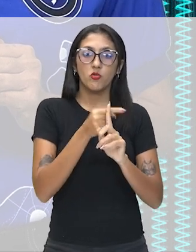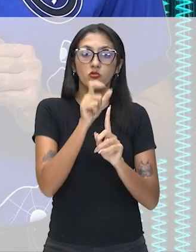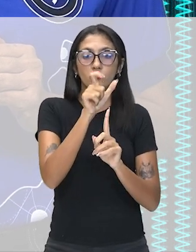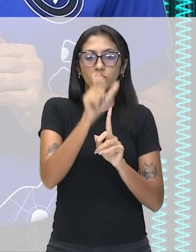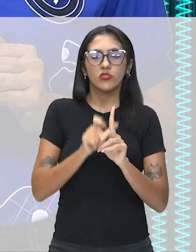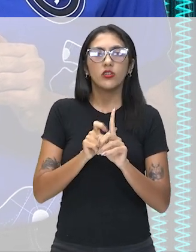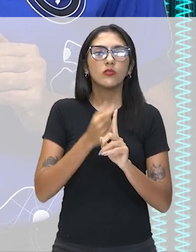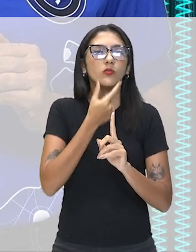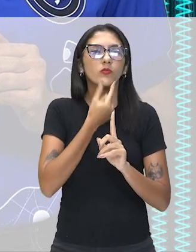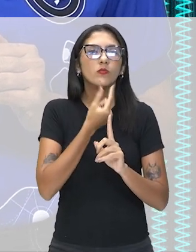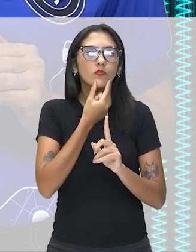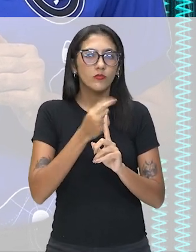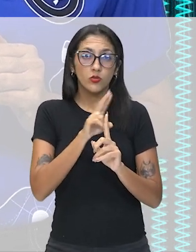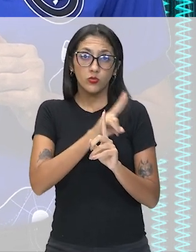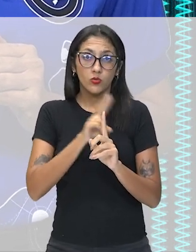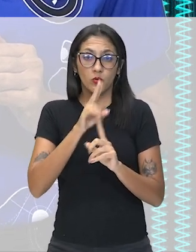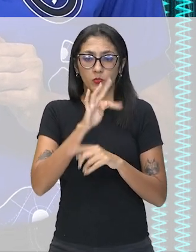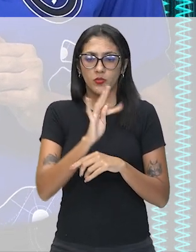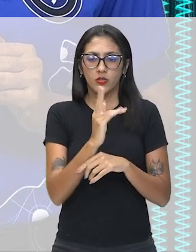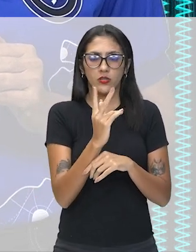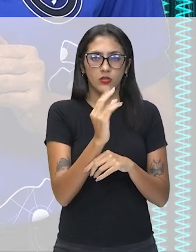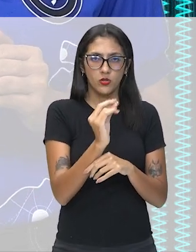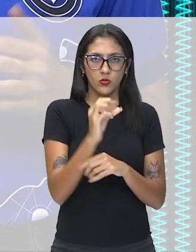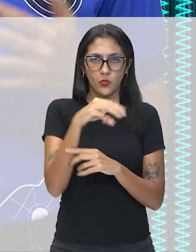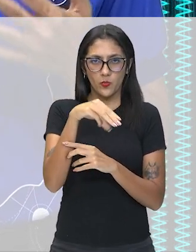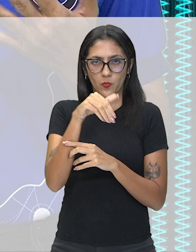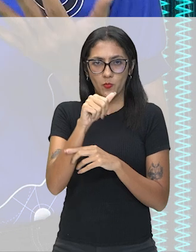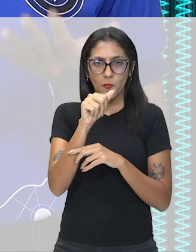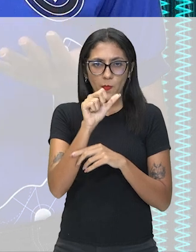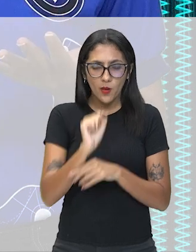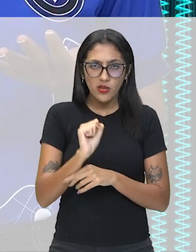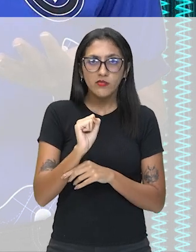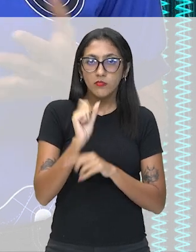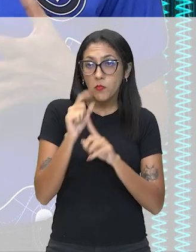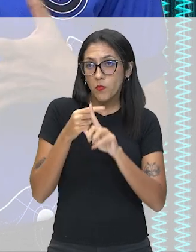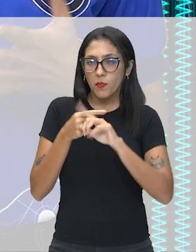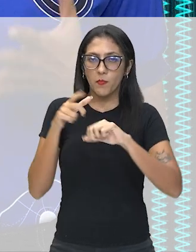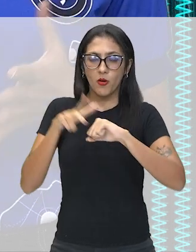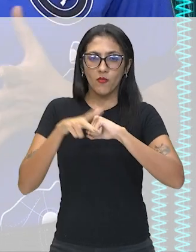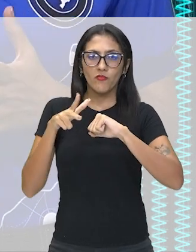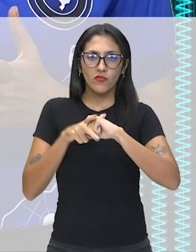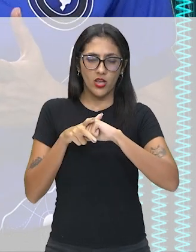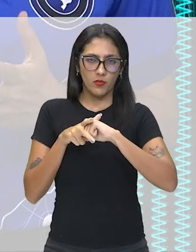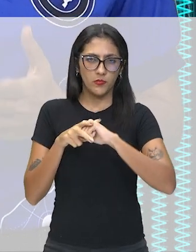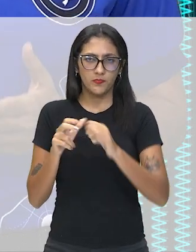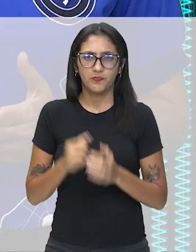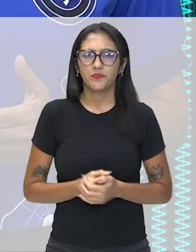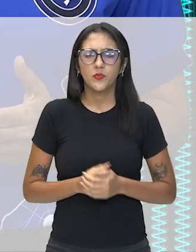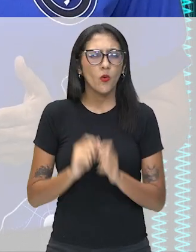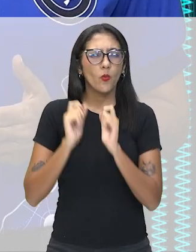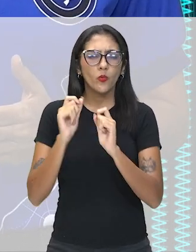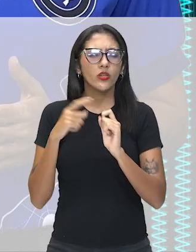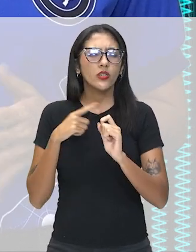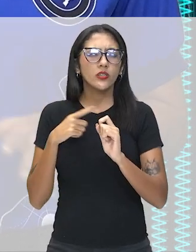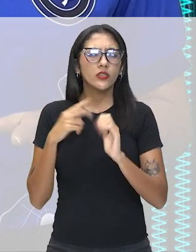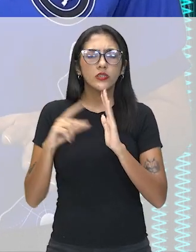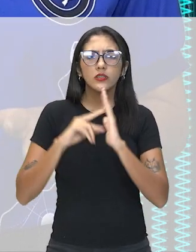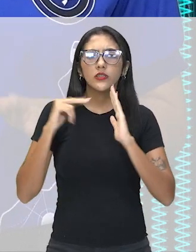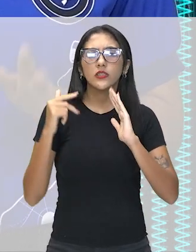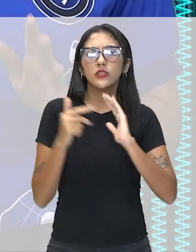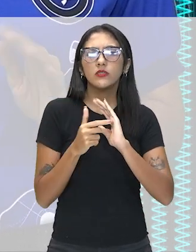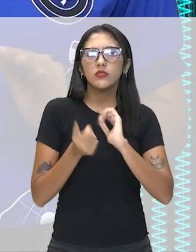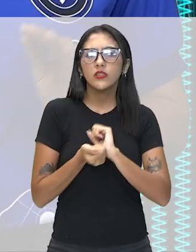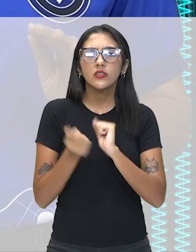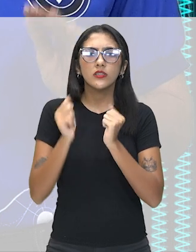olha aqui, e em seguida o verbo que é quem? Draw, que é o verbo desenhar. O que eu estou perguntando aí? Can Thomas, né, que